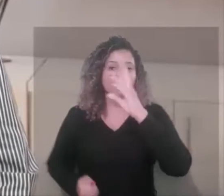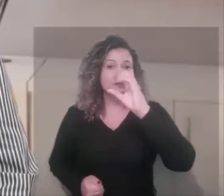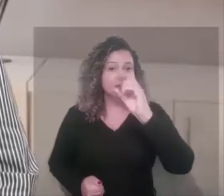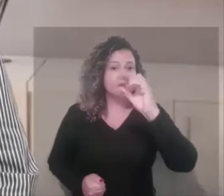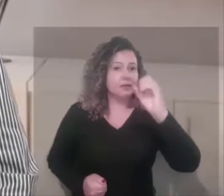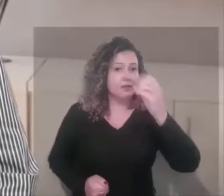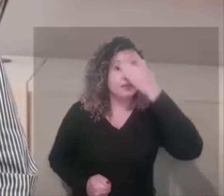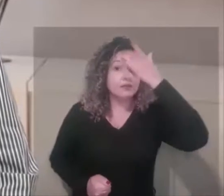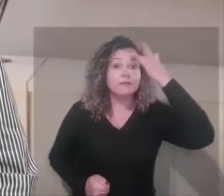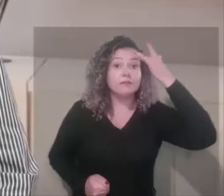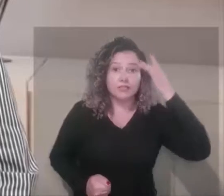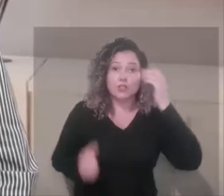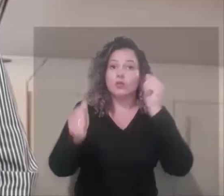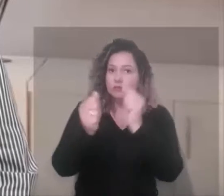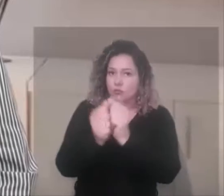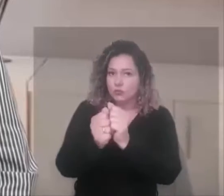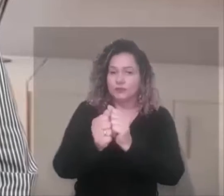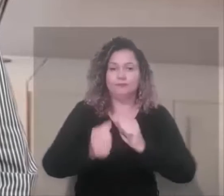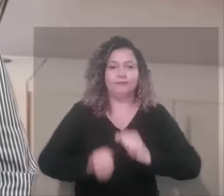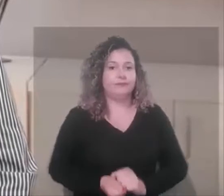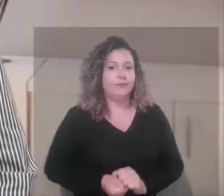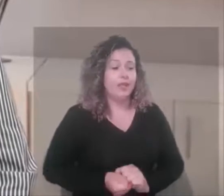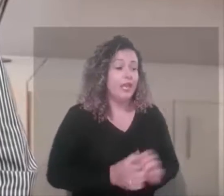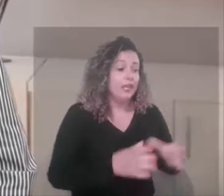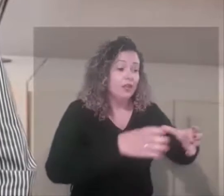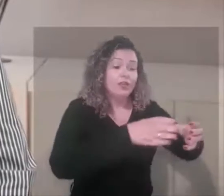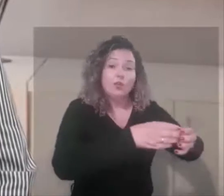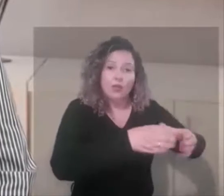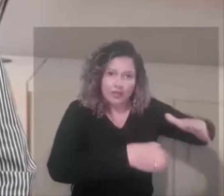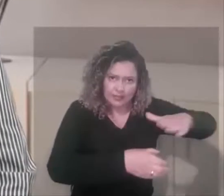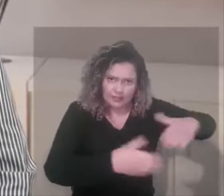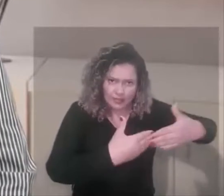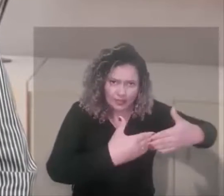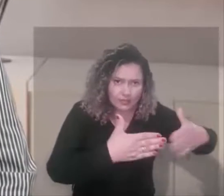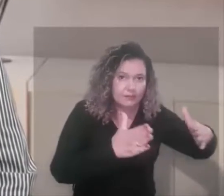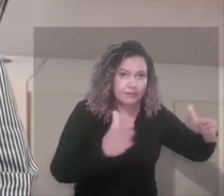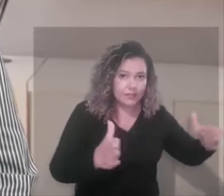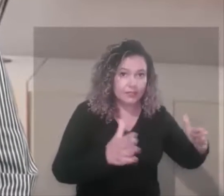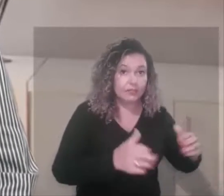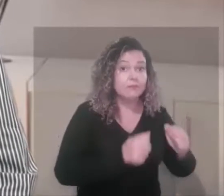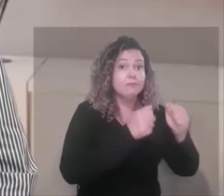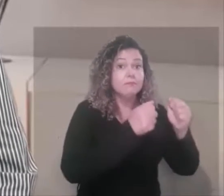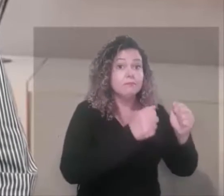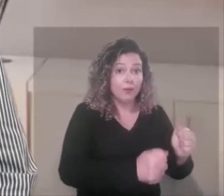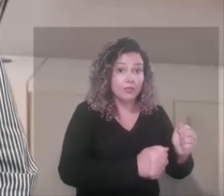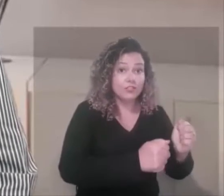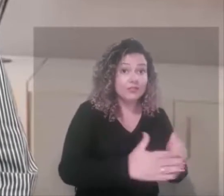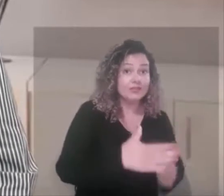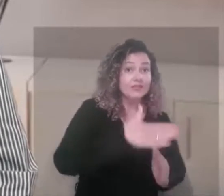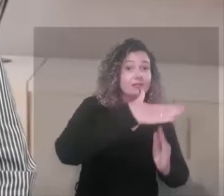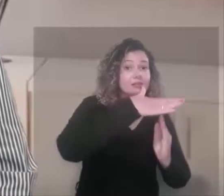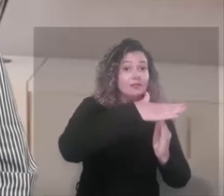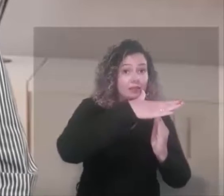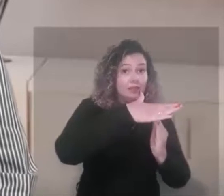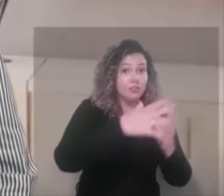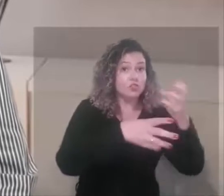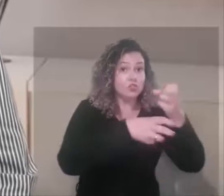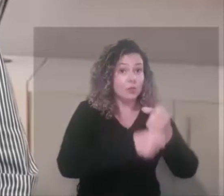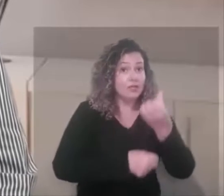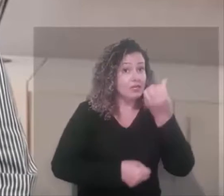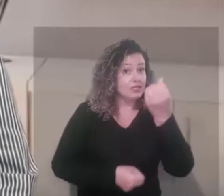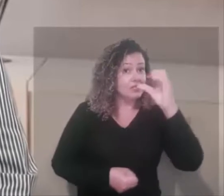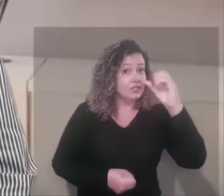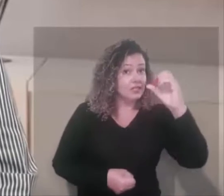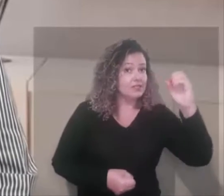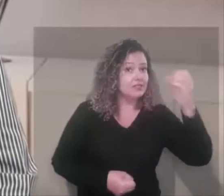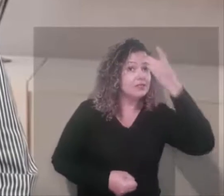máximo de 300 pessoas. Já os locais abertos podem receber até 50% da capacidade, até o limite máximo